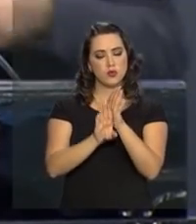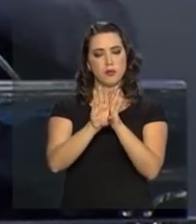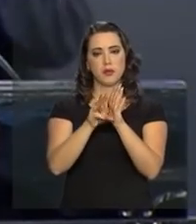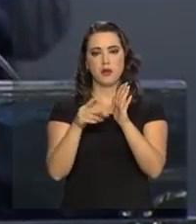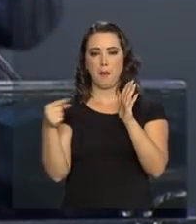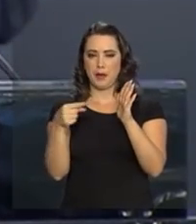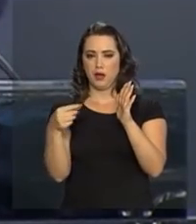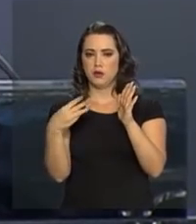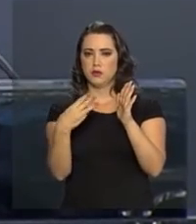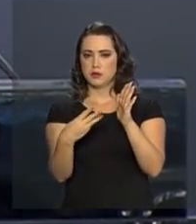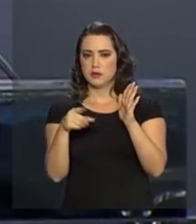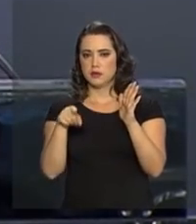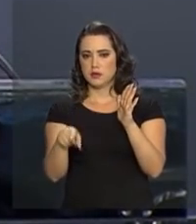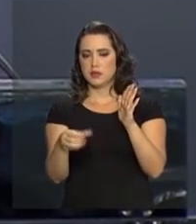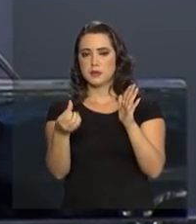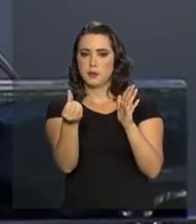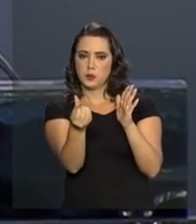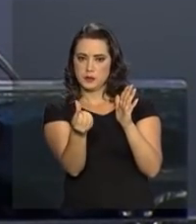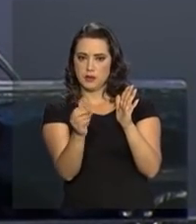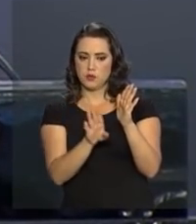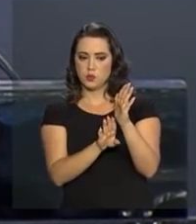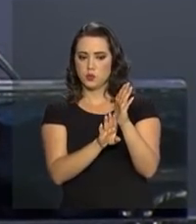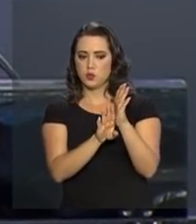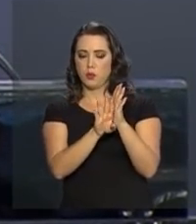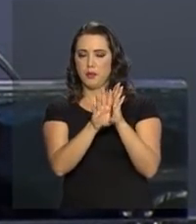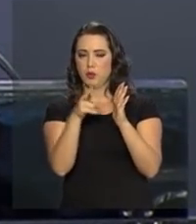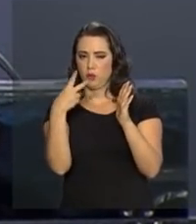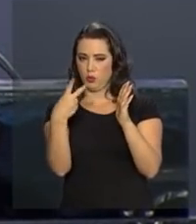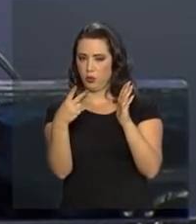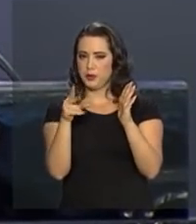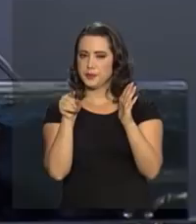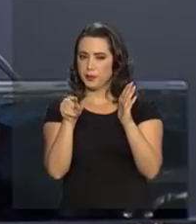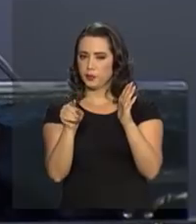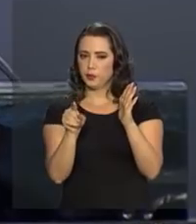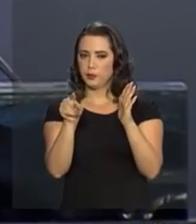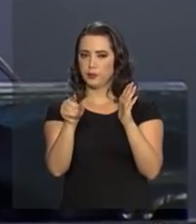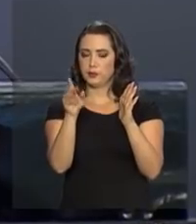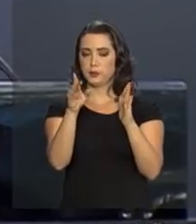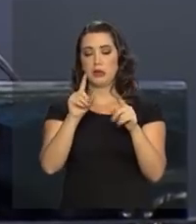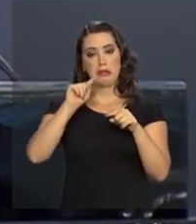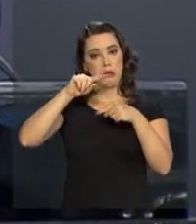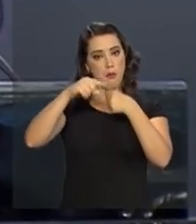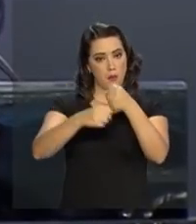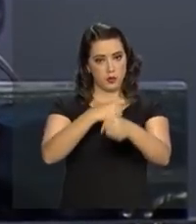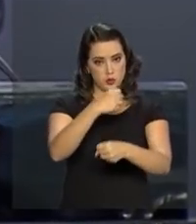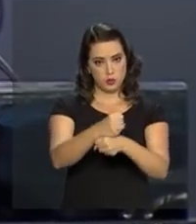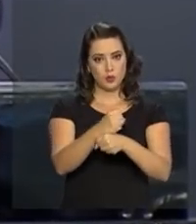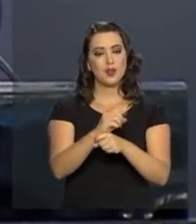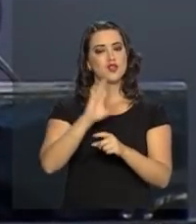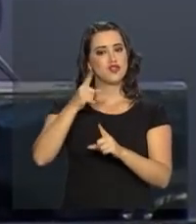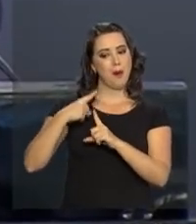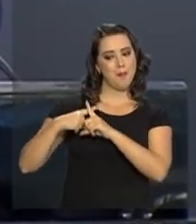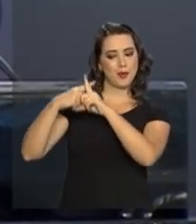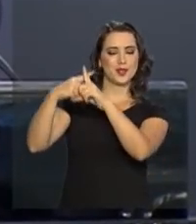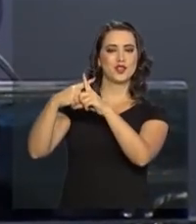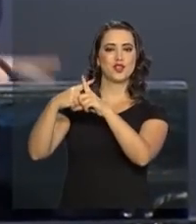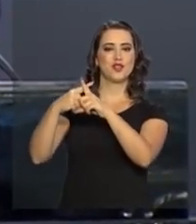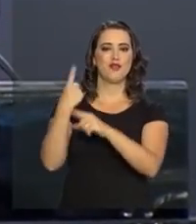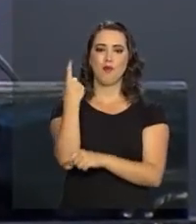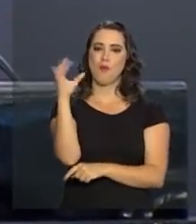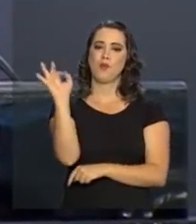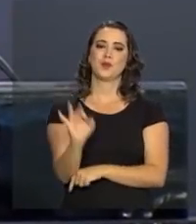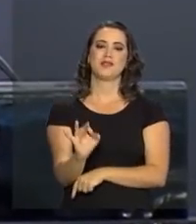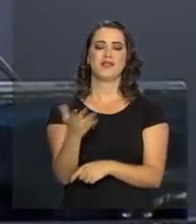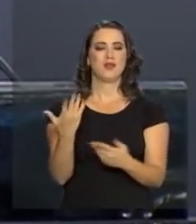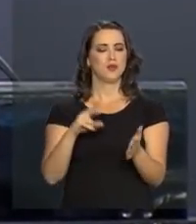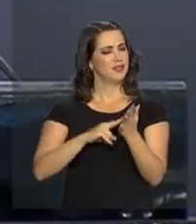2,3 pontos. Né? Depois, no ano próximo, 2017, o PIB já era positivo em 1%. Ou seja,